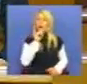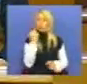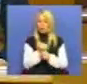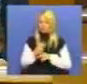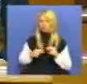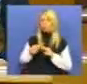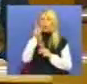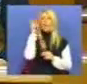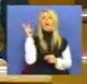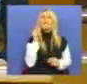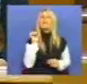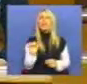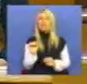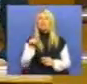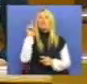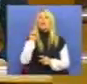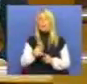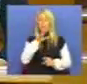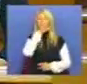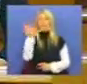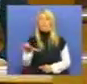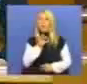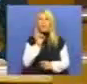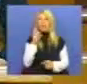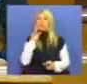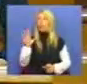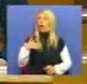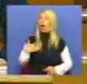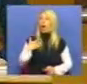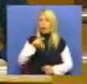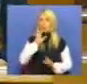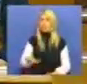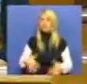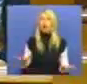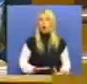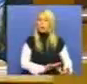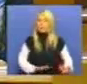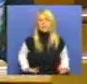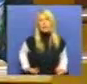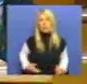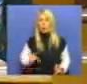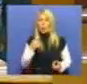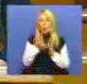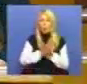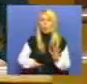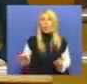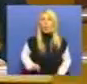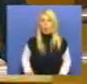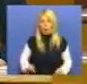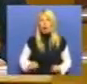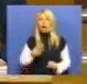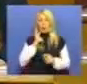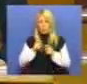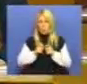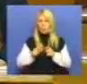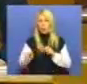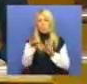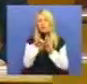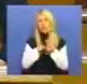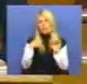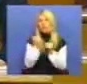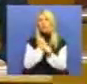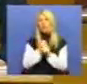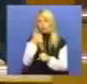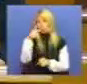as suas vidas e as suas famílias sem o medo do desemprego e da precariedade. É um longo programa de trabalhos que o Bloco de Esquerda aqui